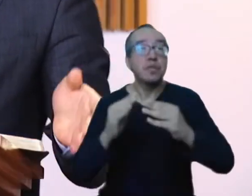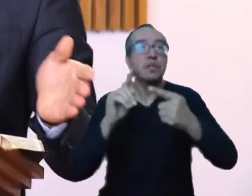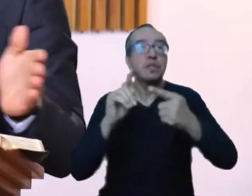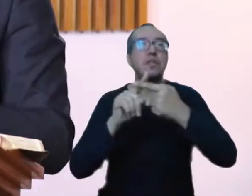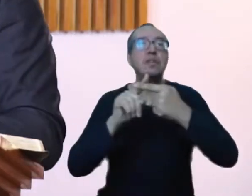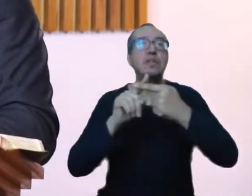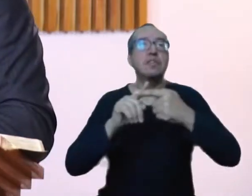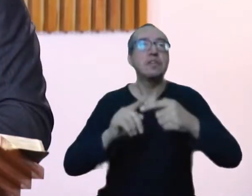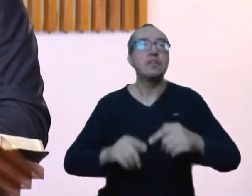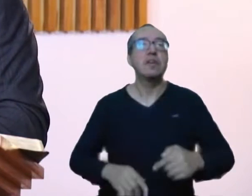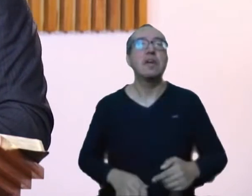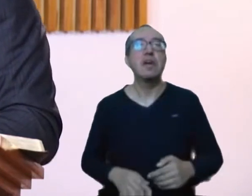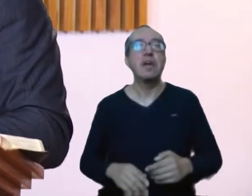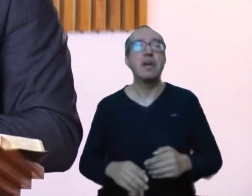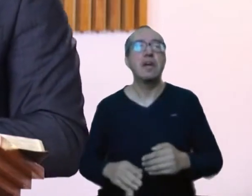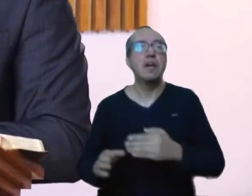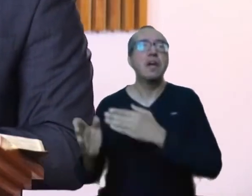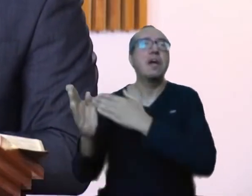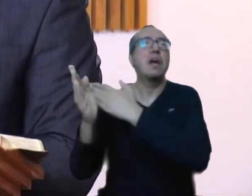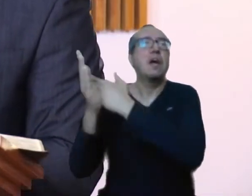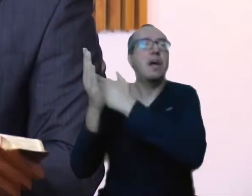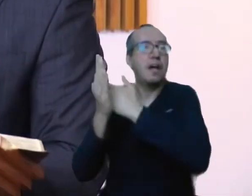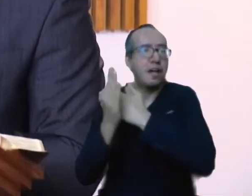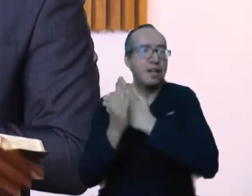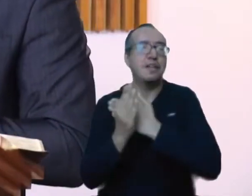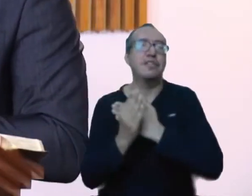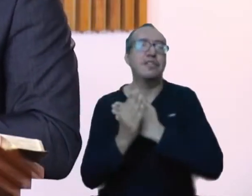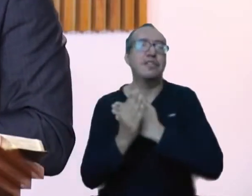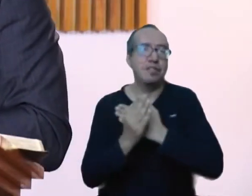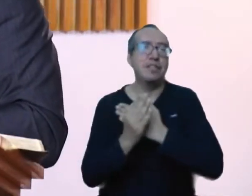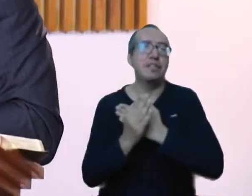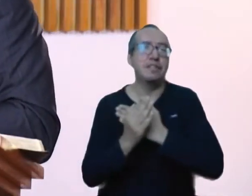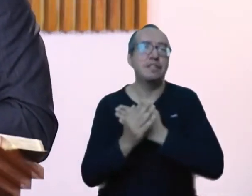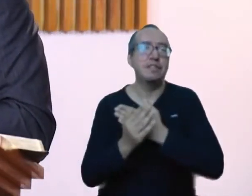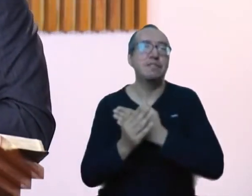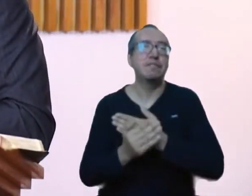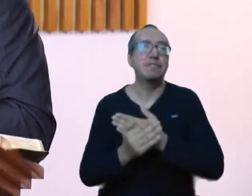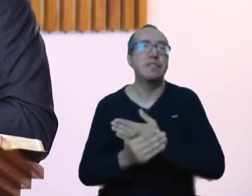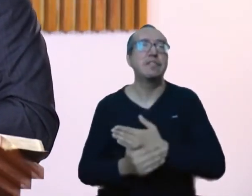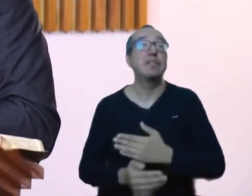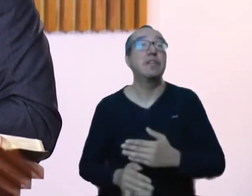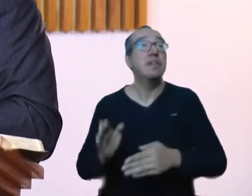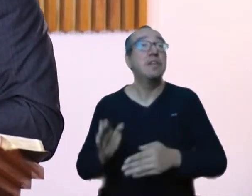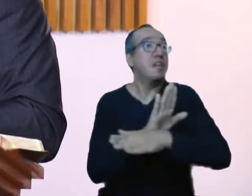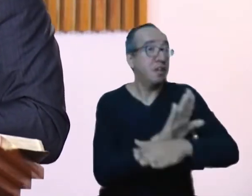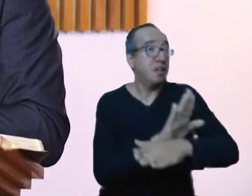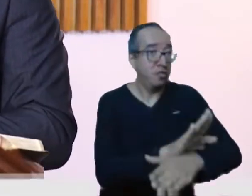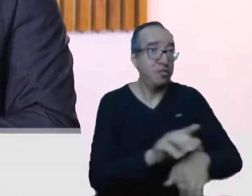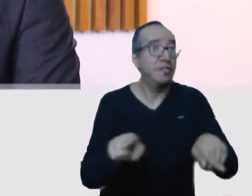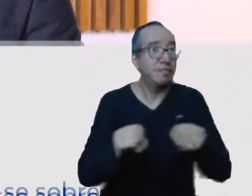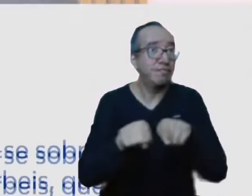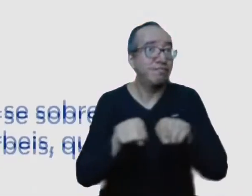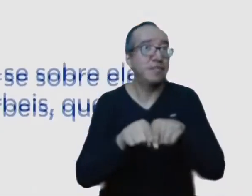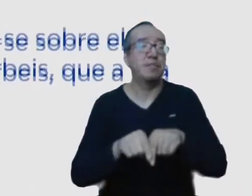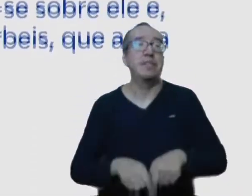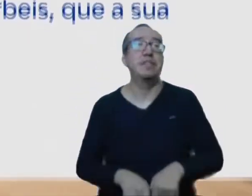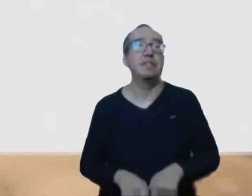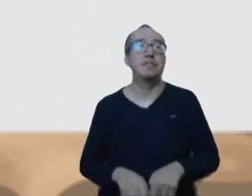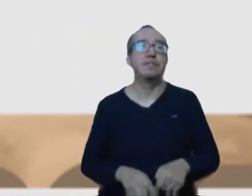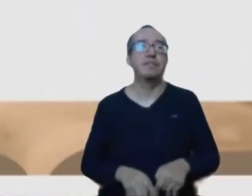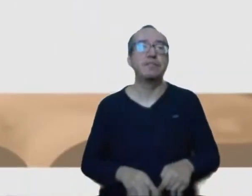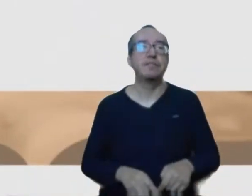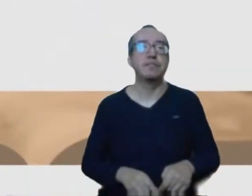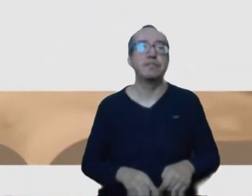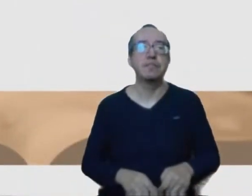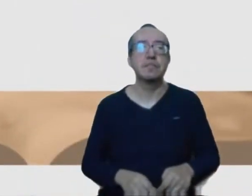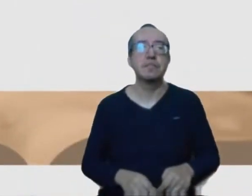Mas vamos descobrir o que acontece. O versículo 10 do capítulo